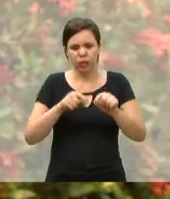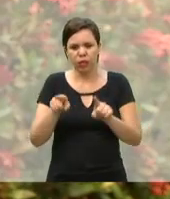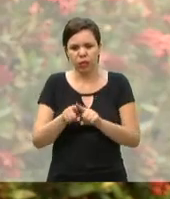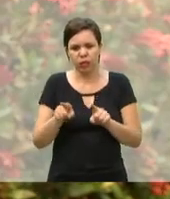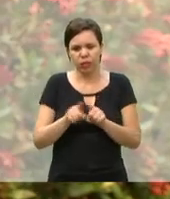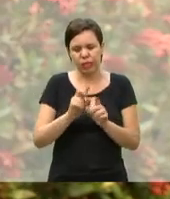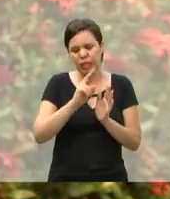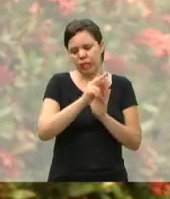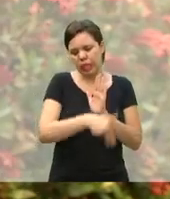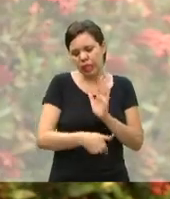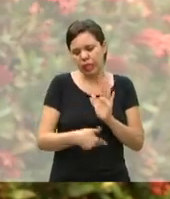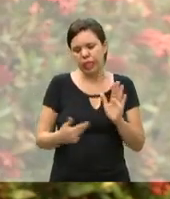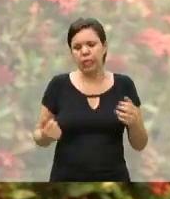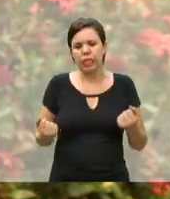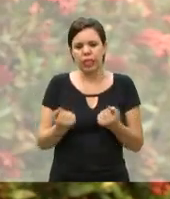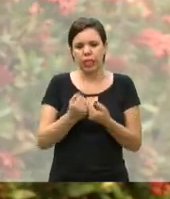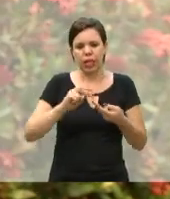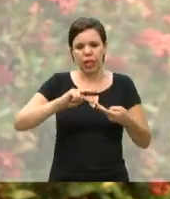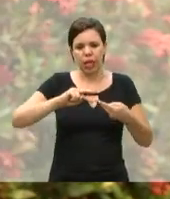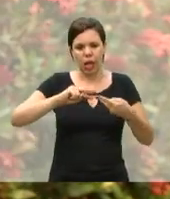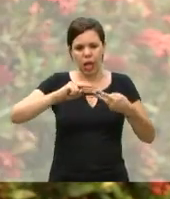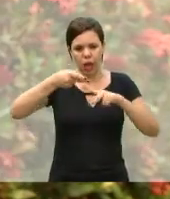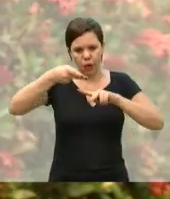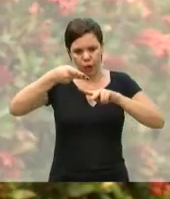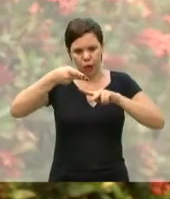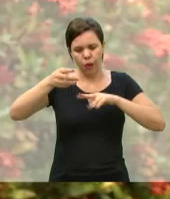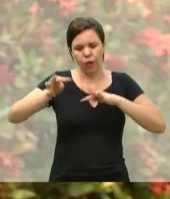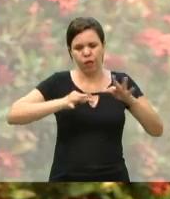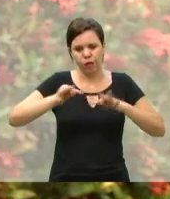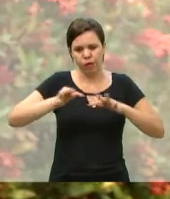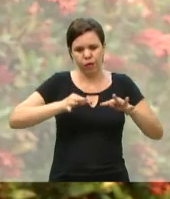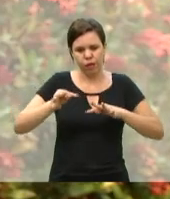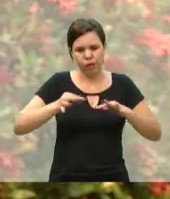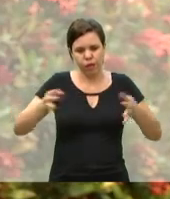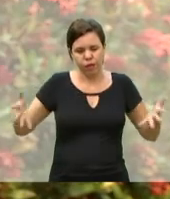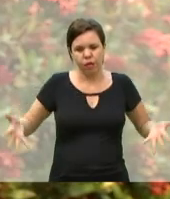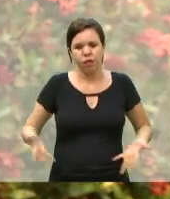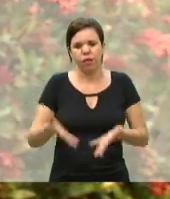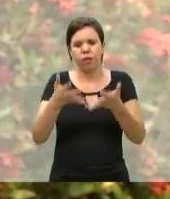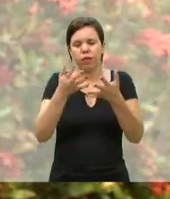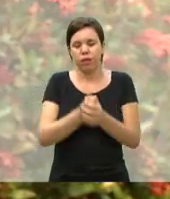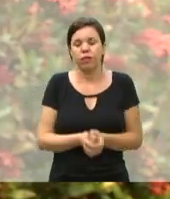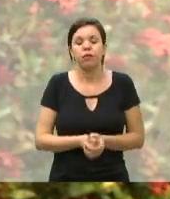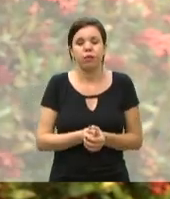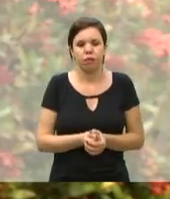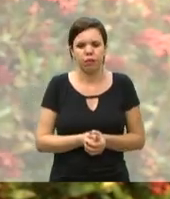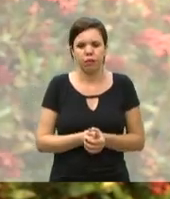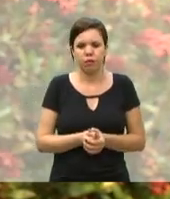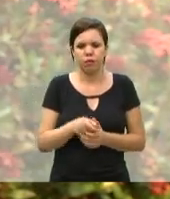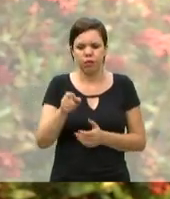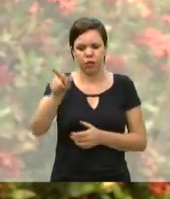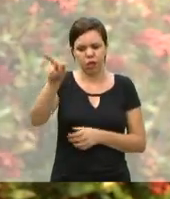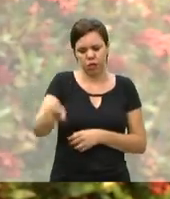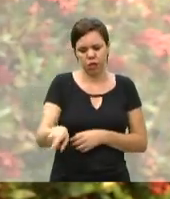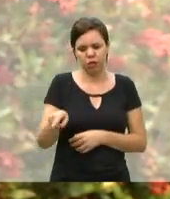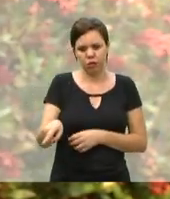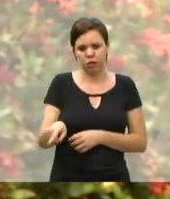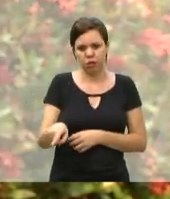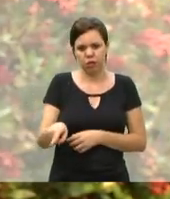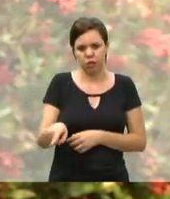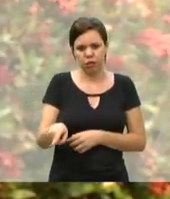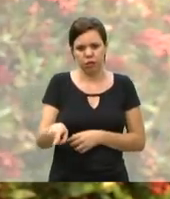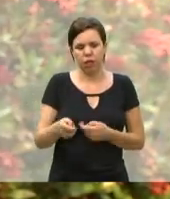de recursos, né? É, no tratamento, na estimulação dessa pessoa